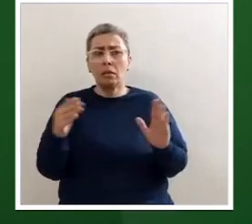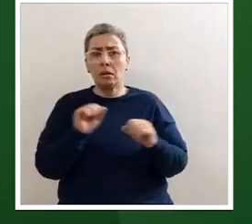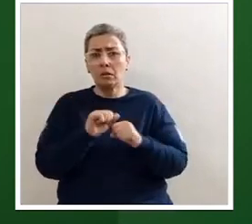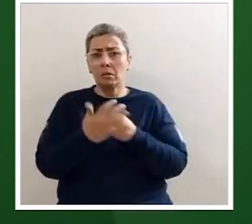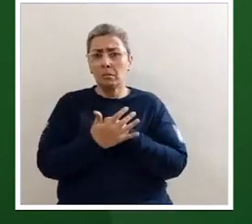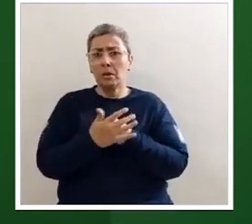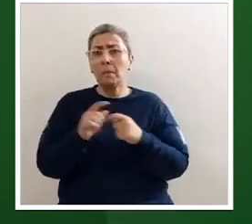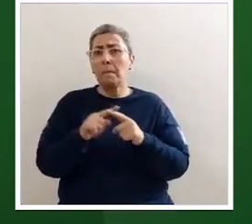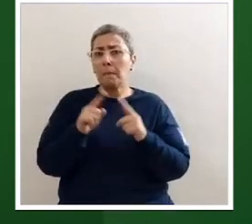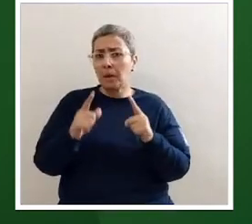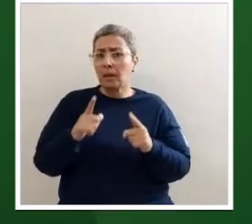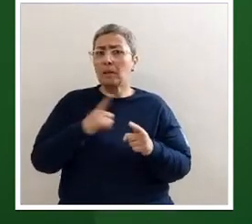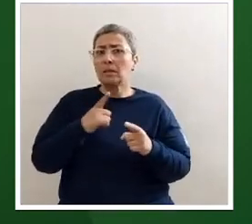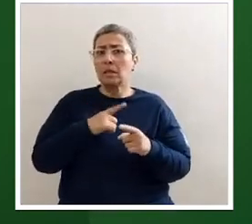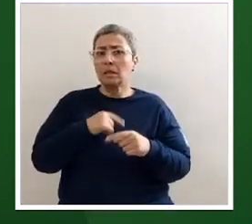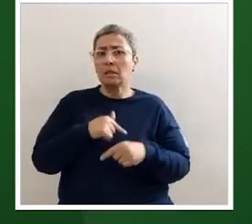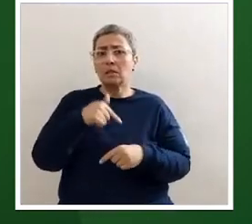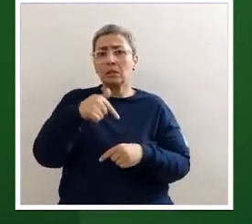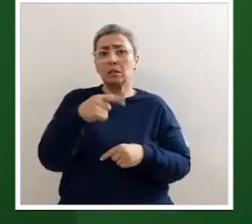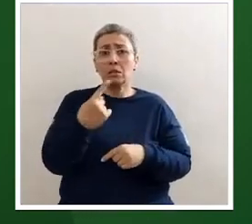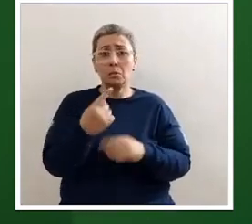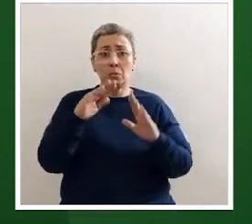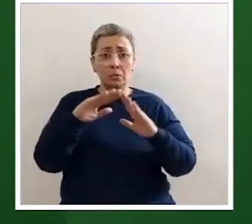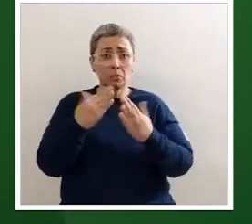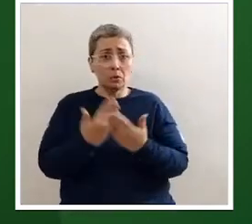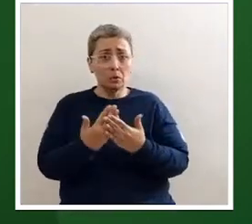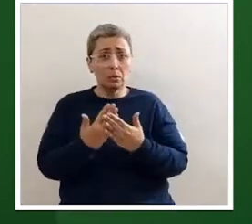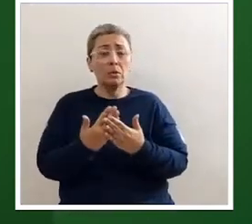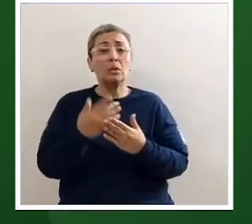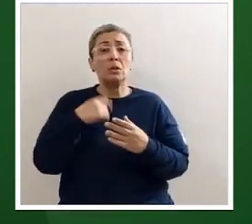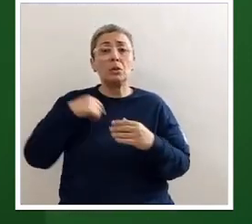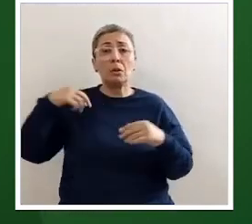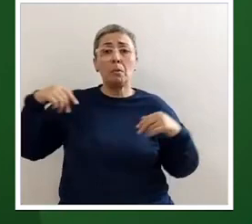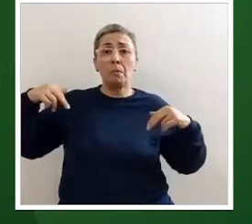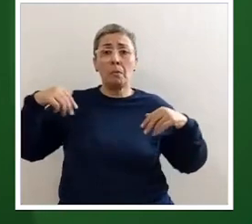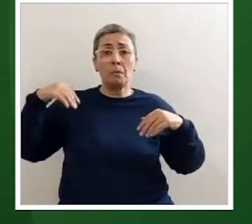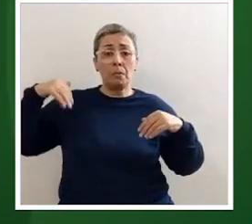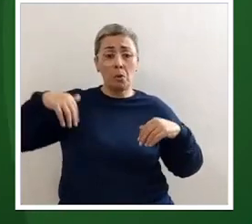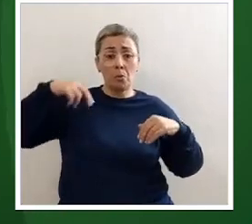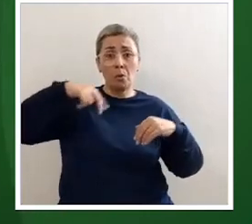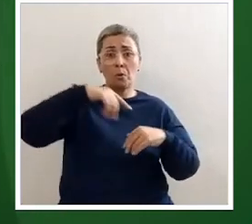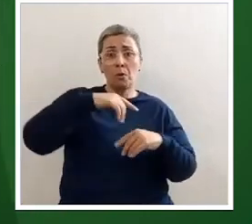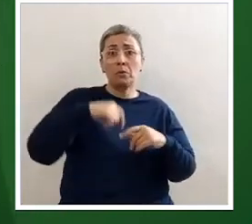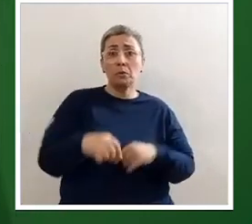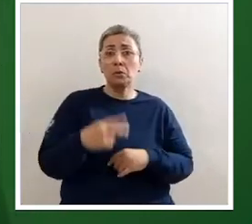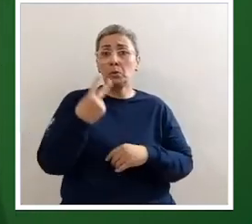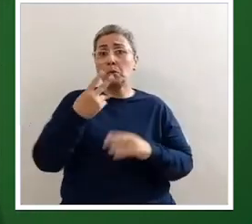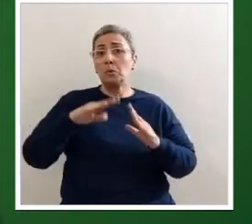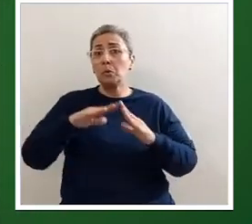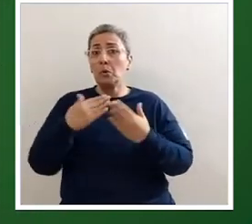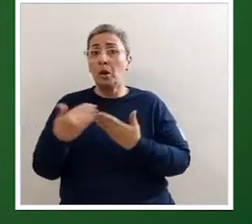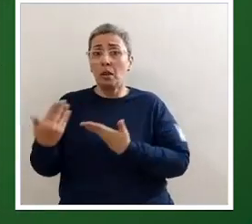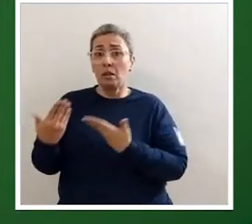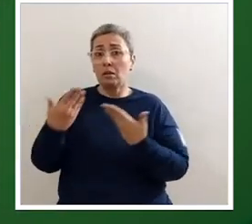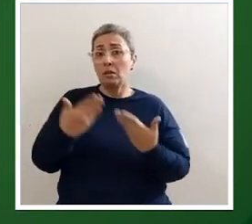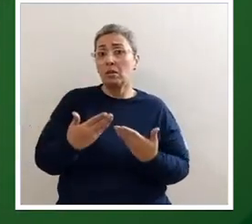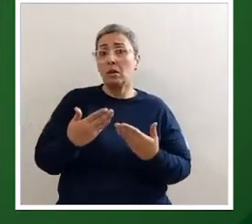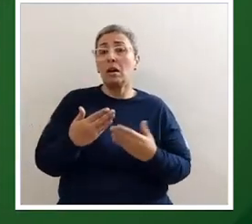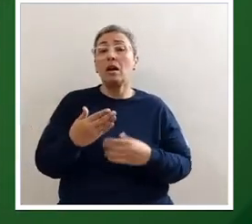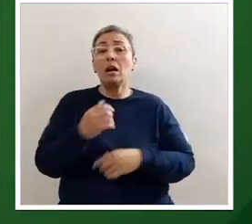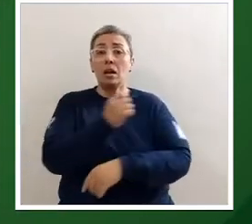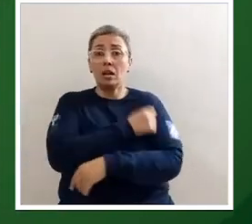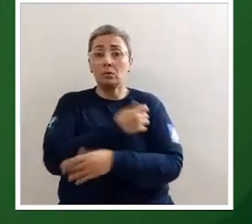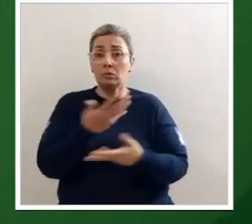mas nós tivemos 71 escolas desfilando e duas escolas trouxeram alunos